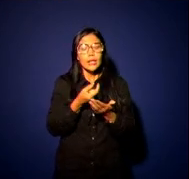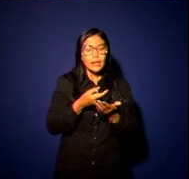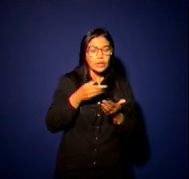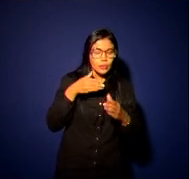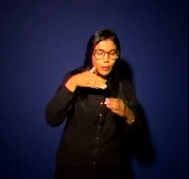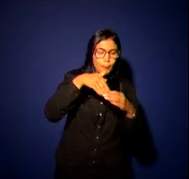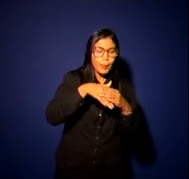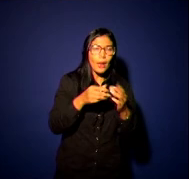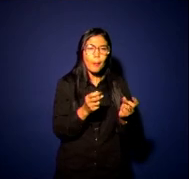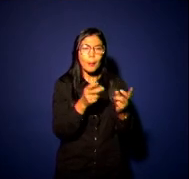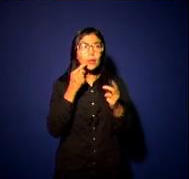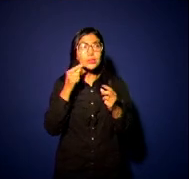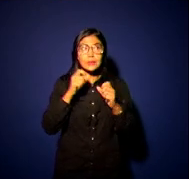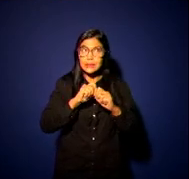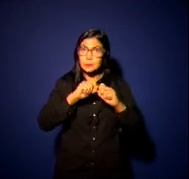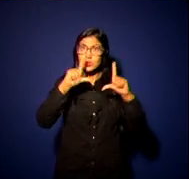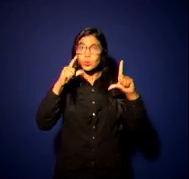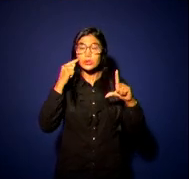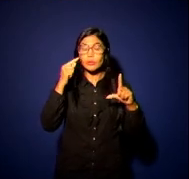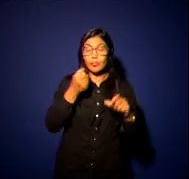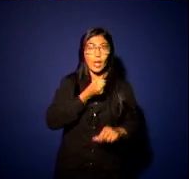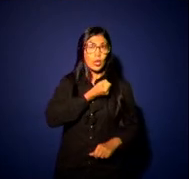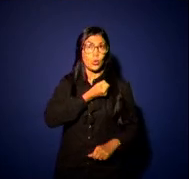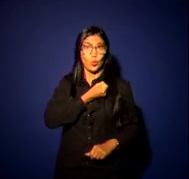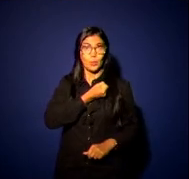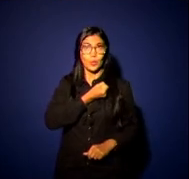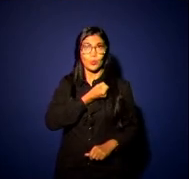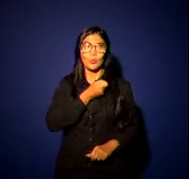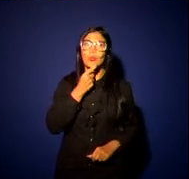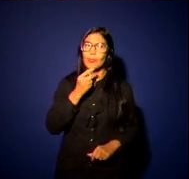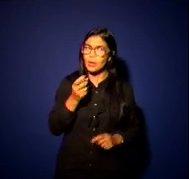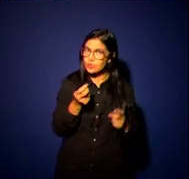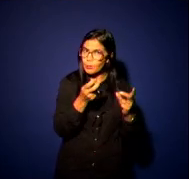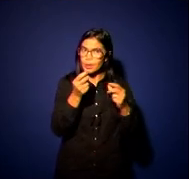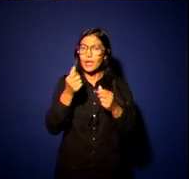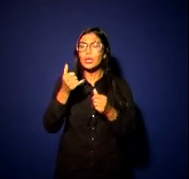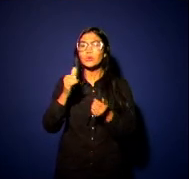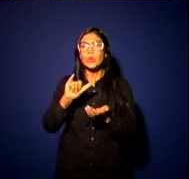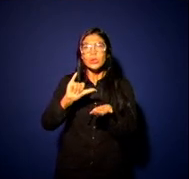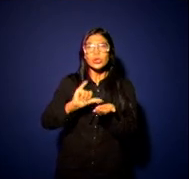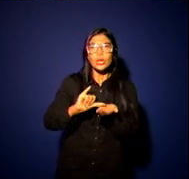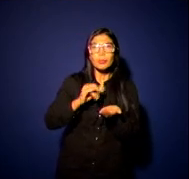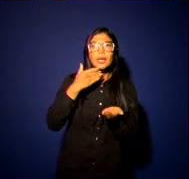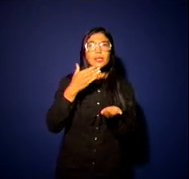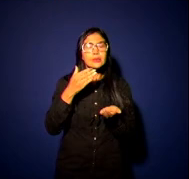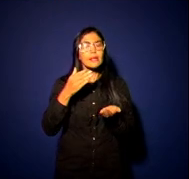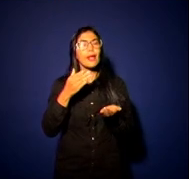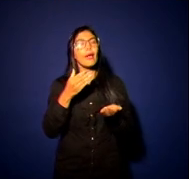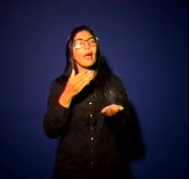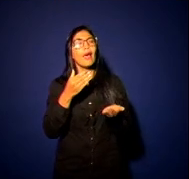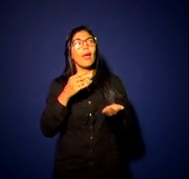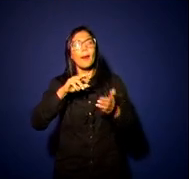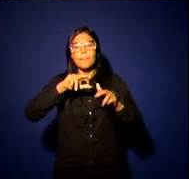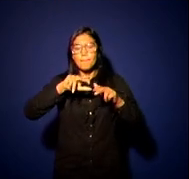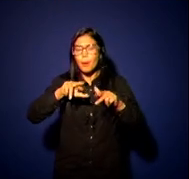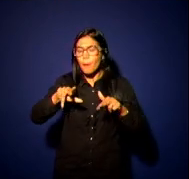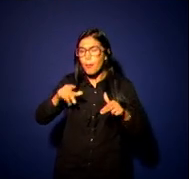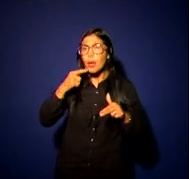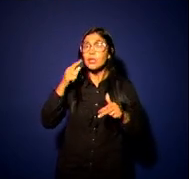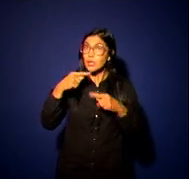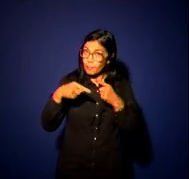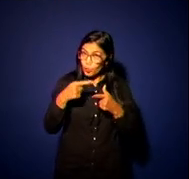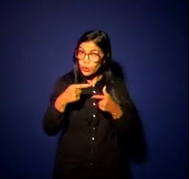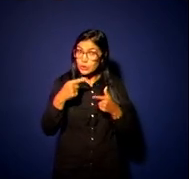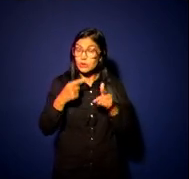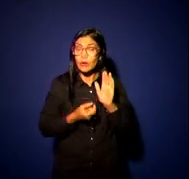não tem uma clareza em relação aos números mas o mercado de capitais brasileiro é absolutamente gigantesco eu queria depois apresentar para